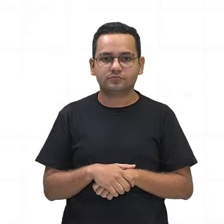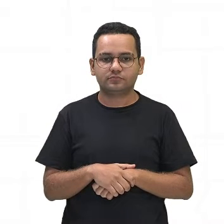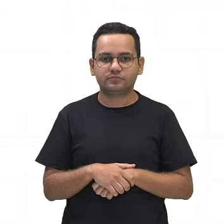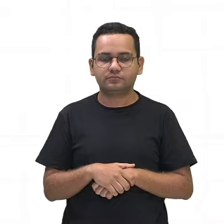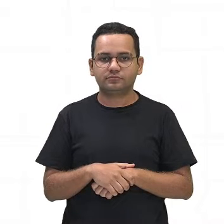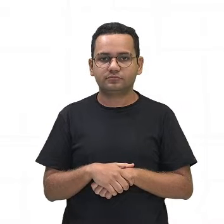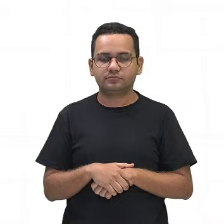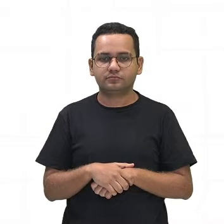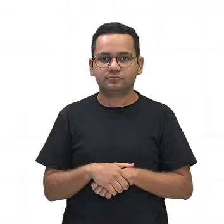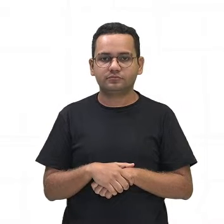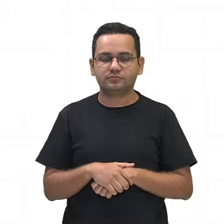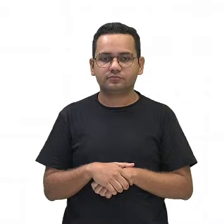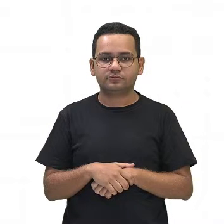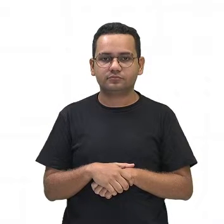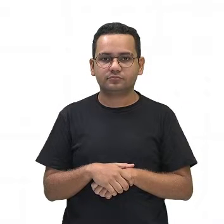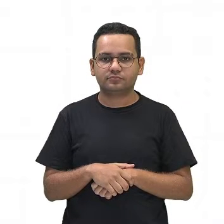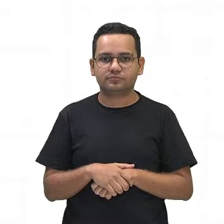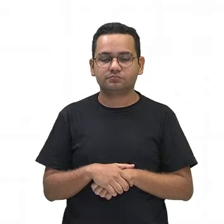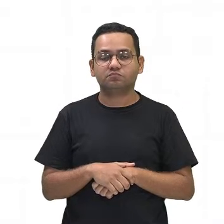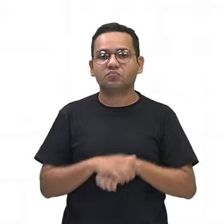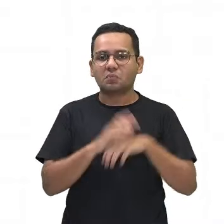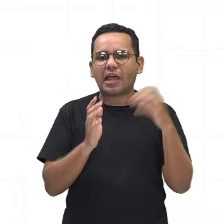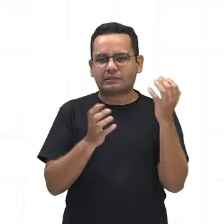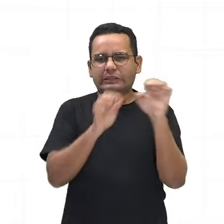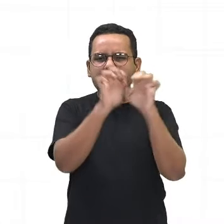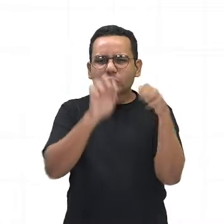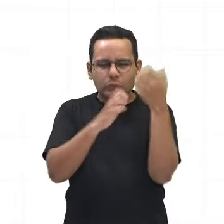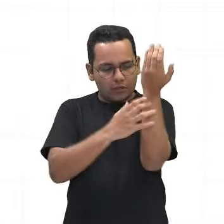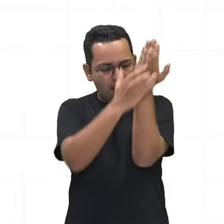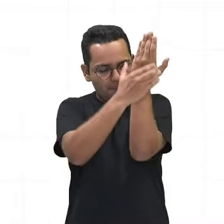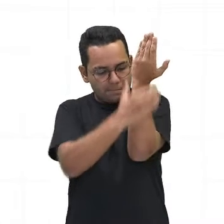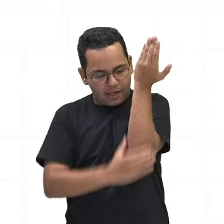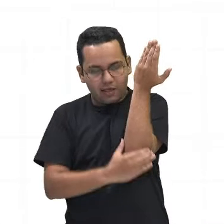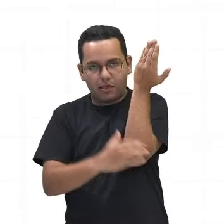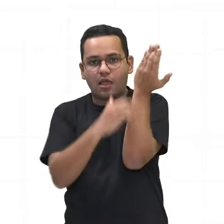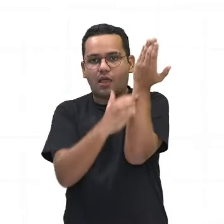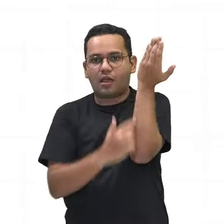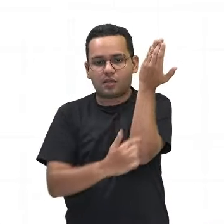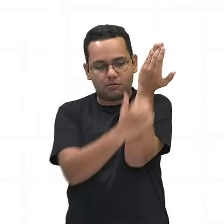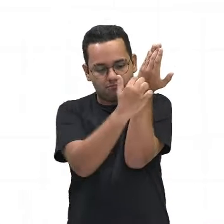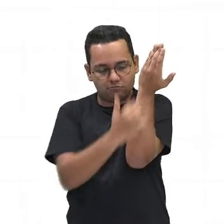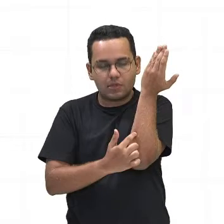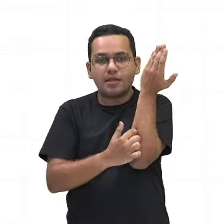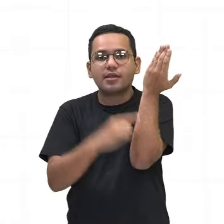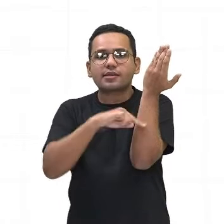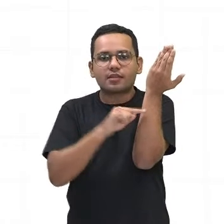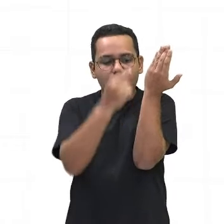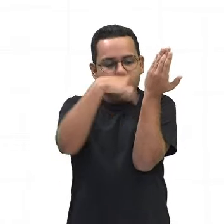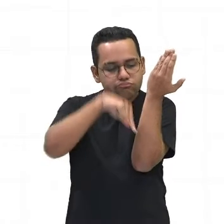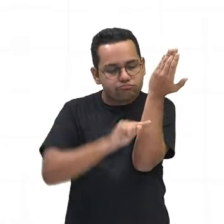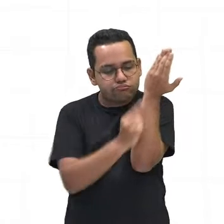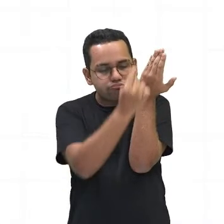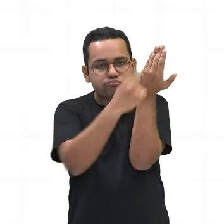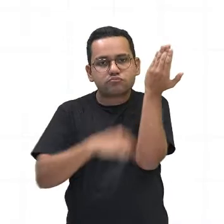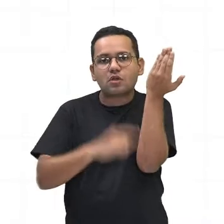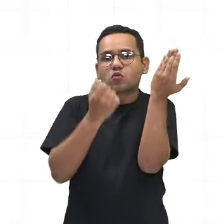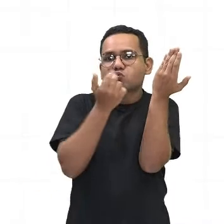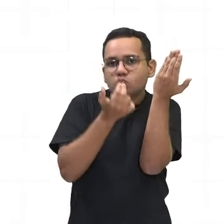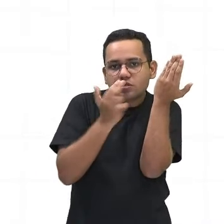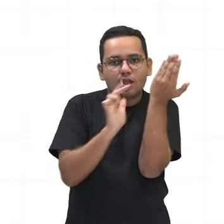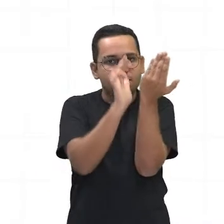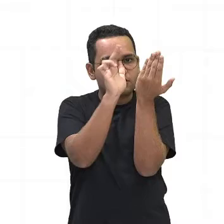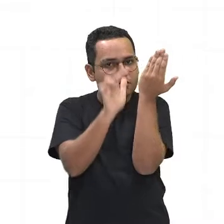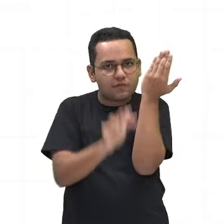dentro da estrutura, né, do caule dessas plantas e que vai fazer o transporte ali de água